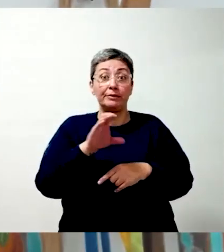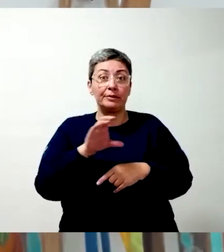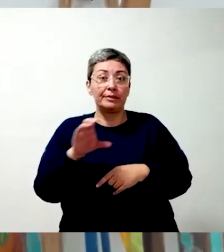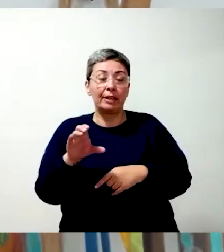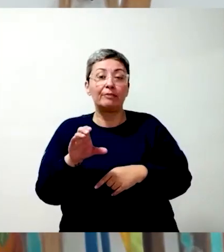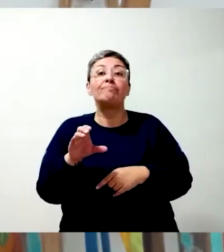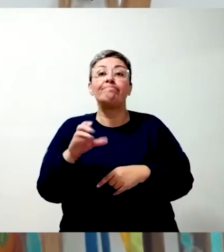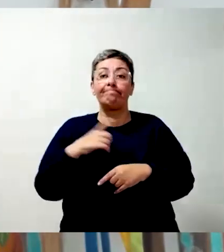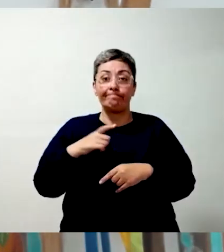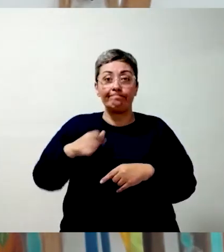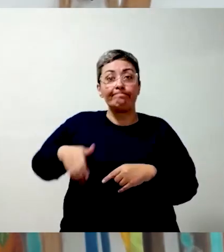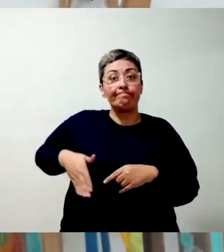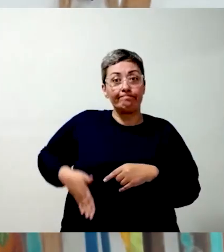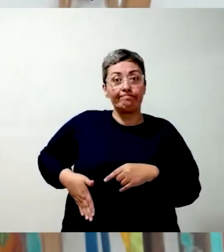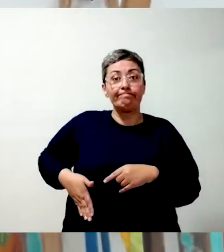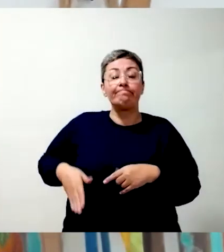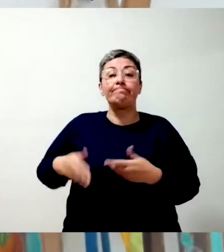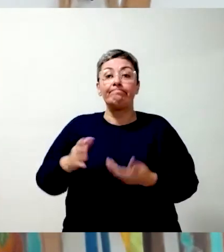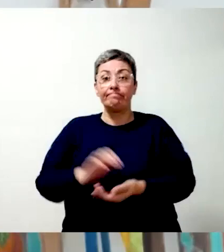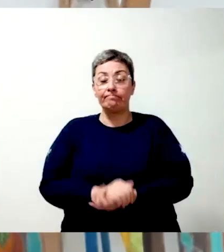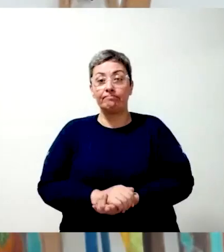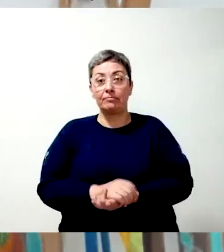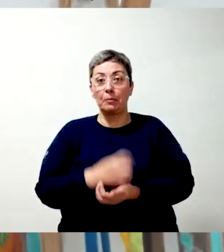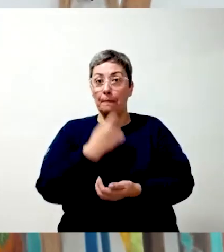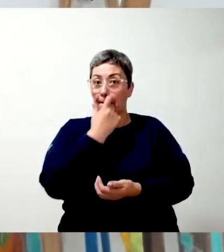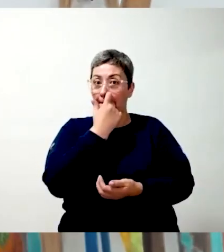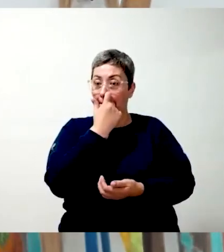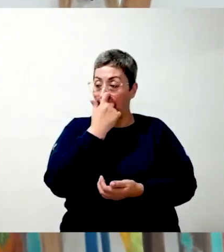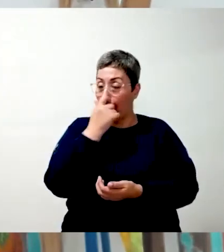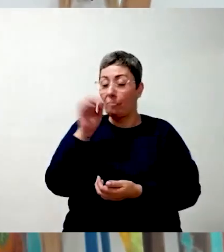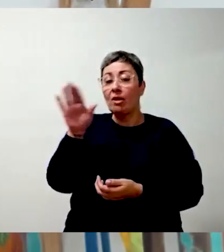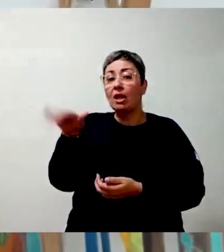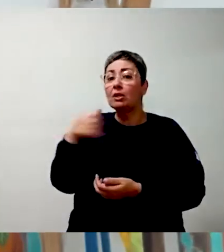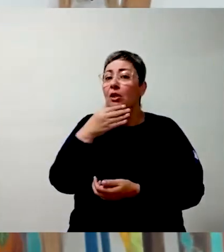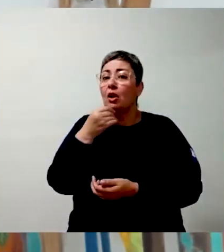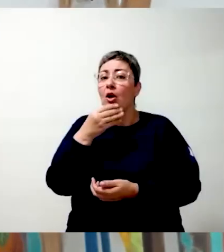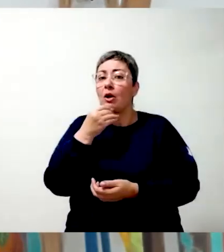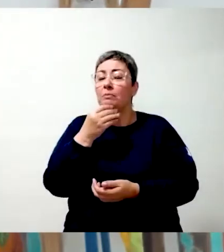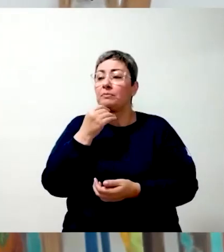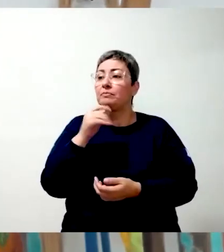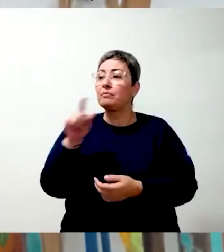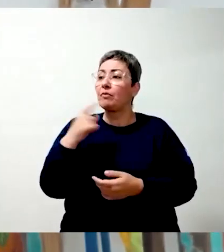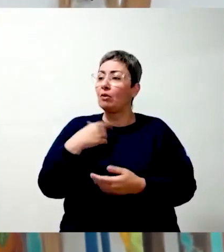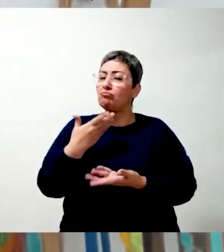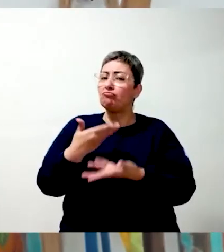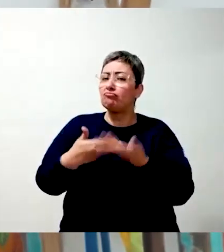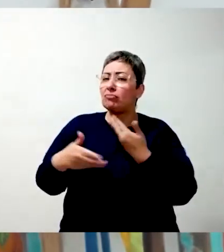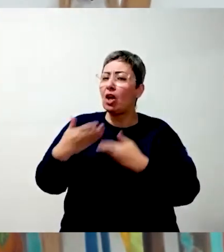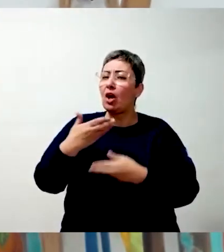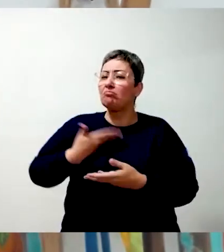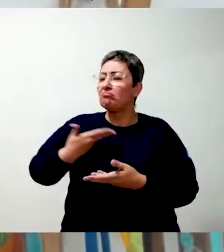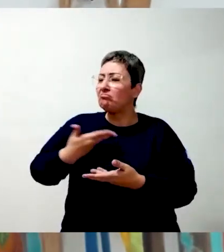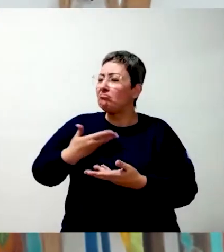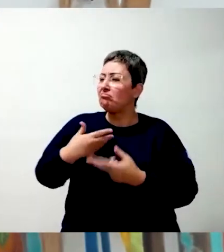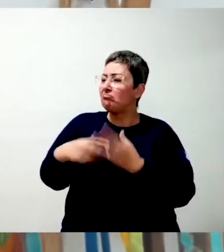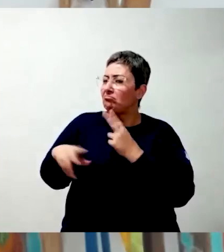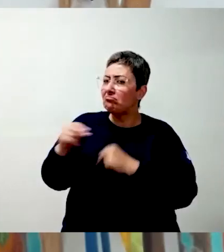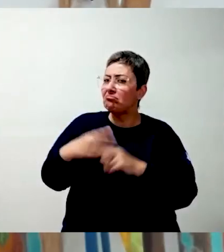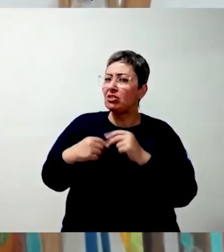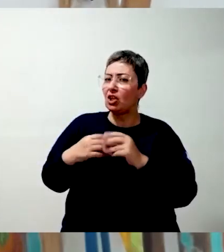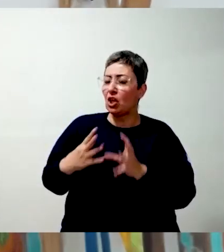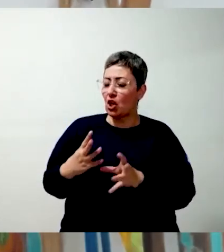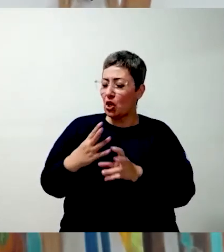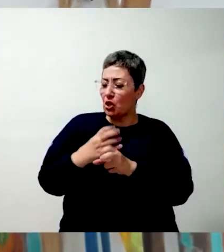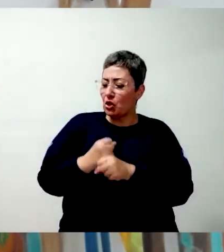única moeda de 5 centavos em seu bolso. Eles chamaram o jovem, fizeram uma